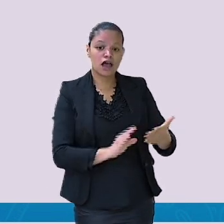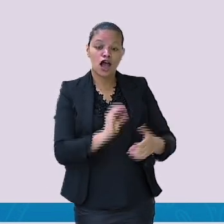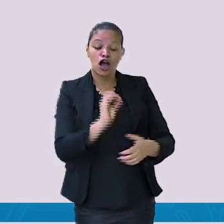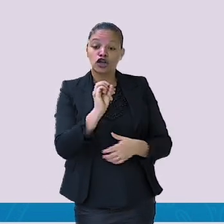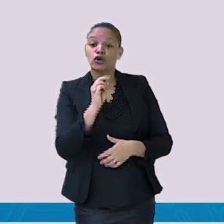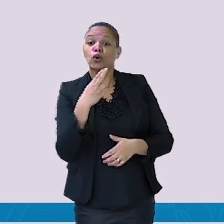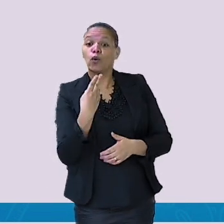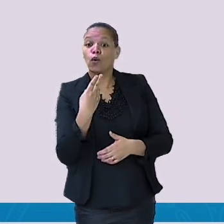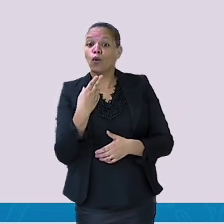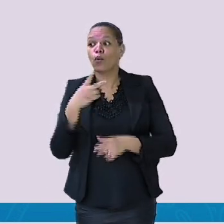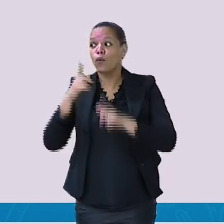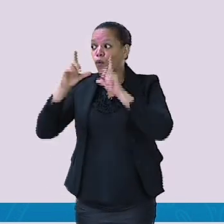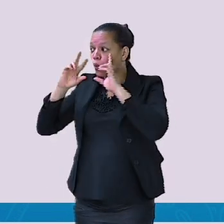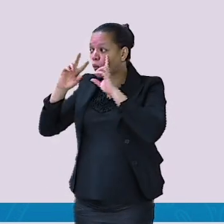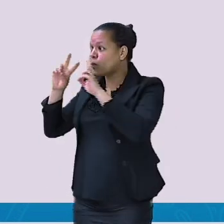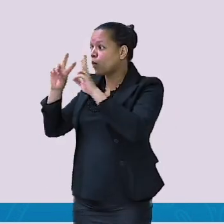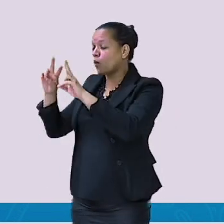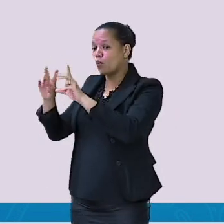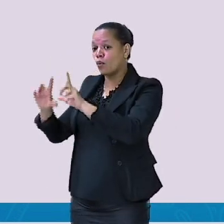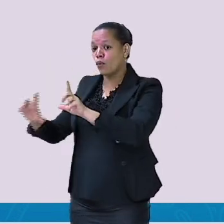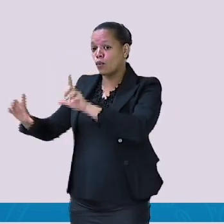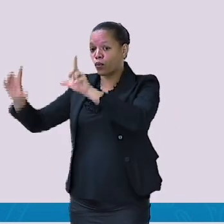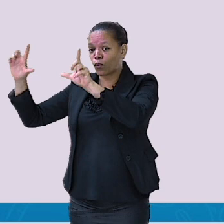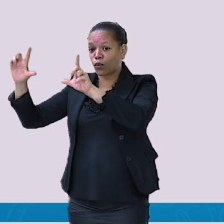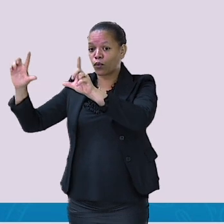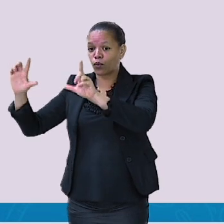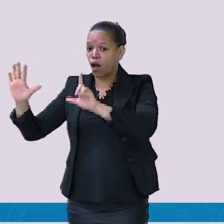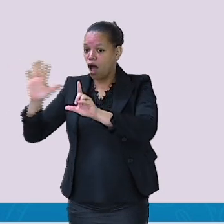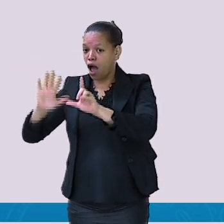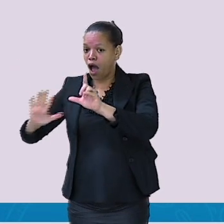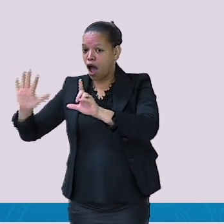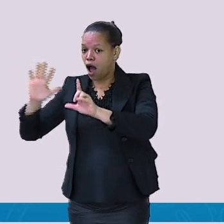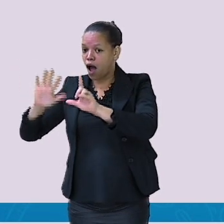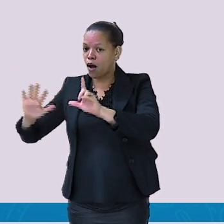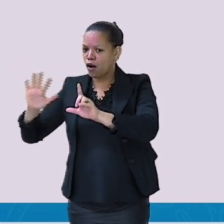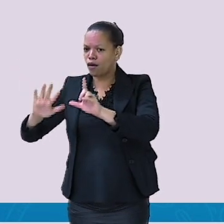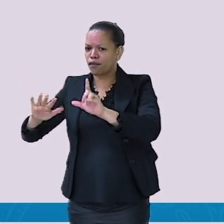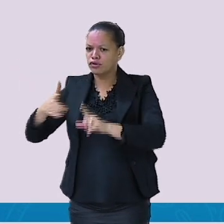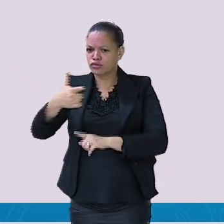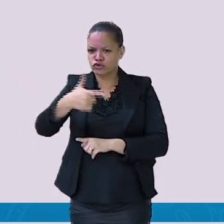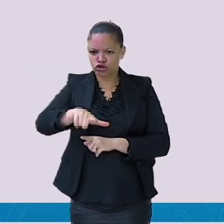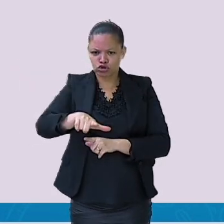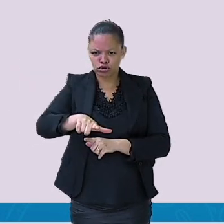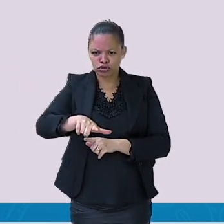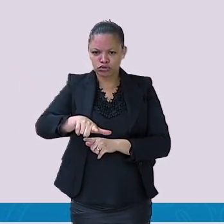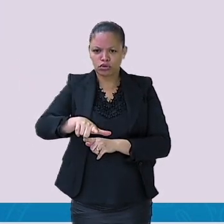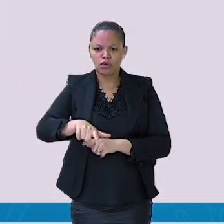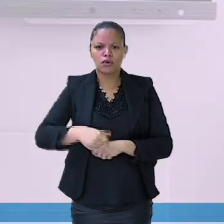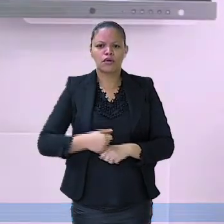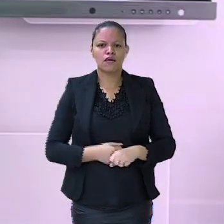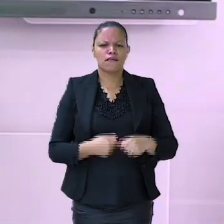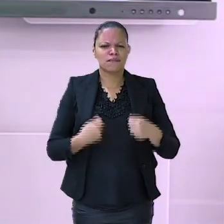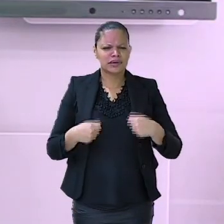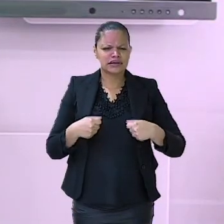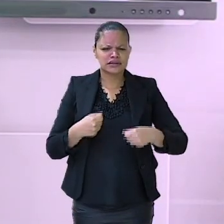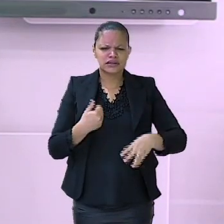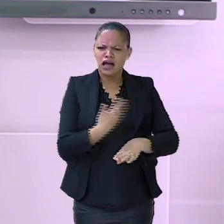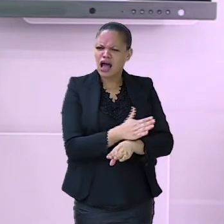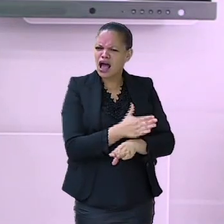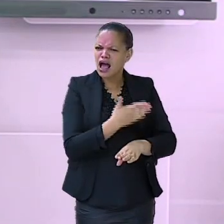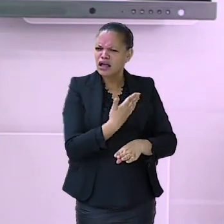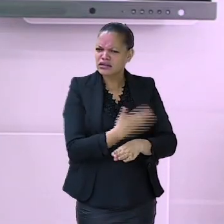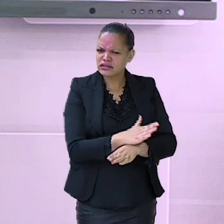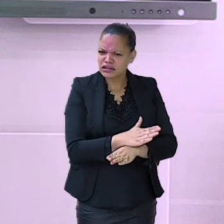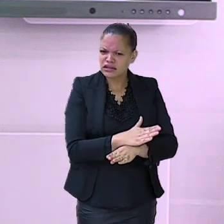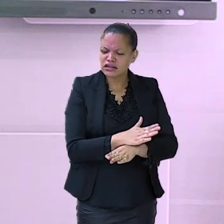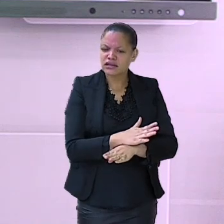aula mais uma vez. Como você vai fazer isso? Você pode estar acessando o nosso canal no YouTube. Lá você